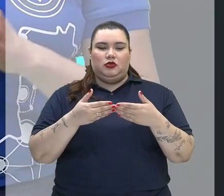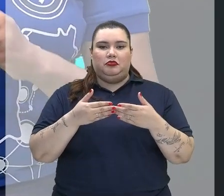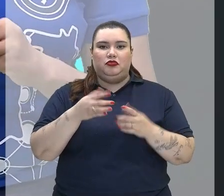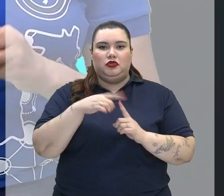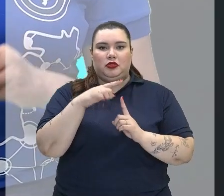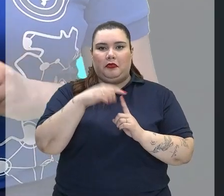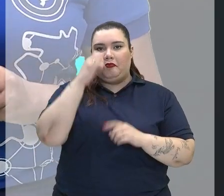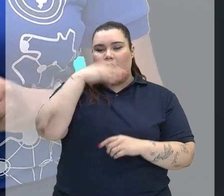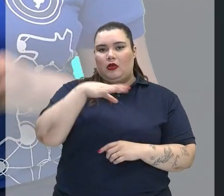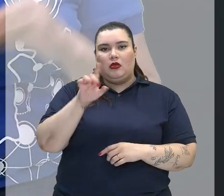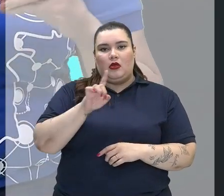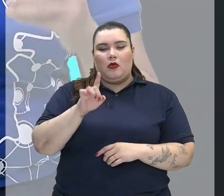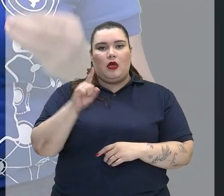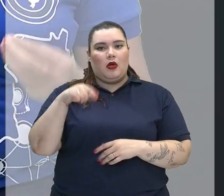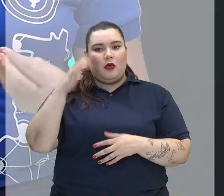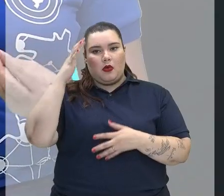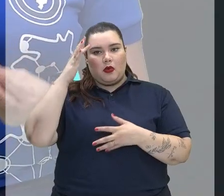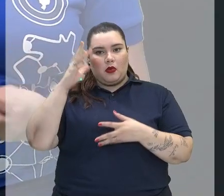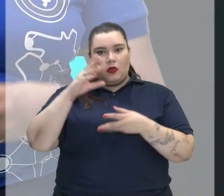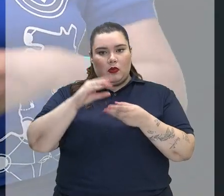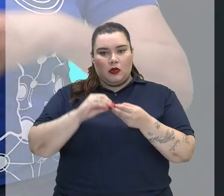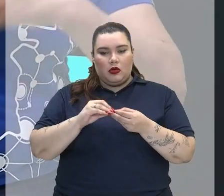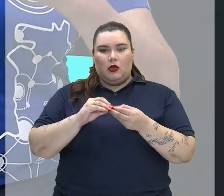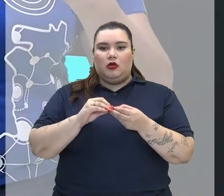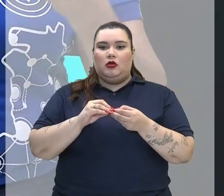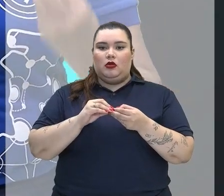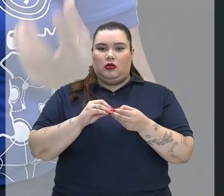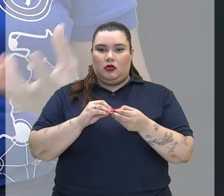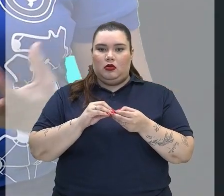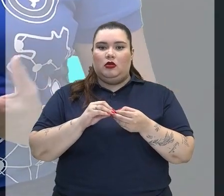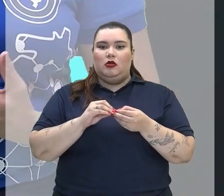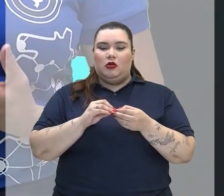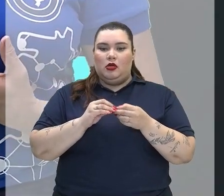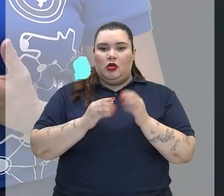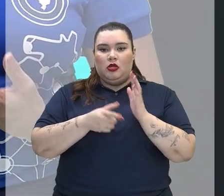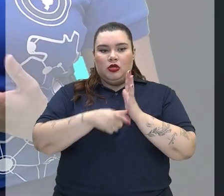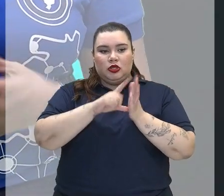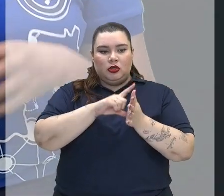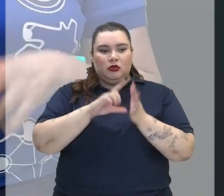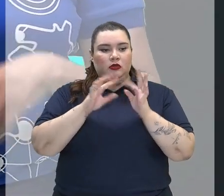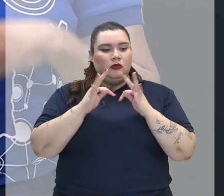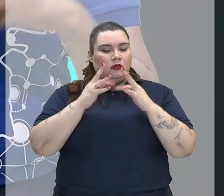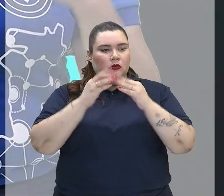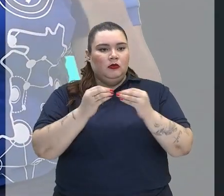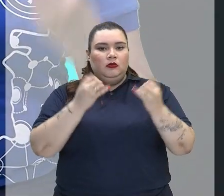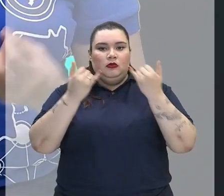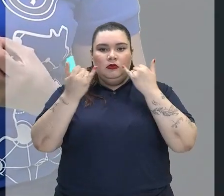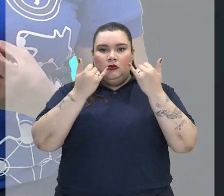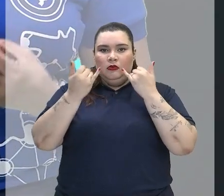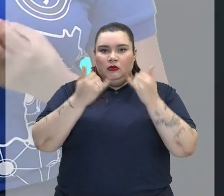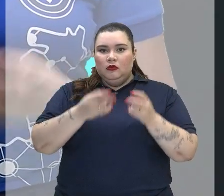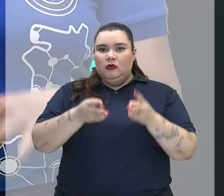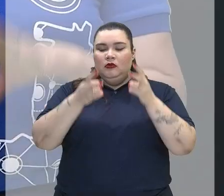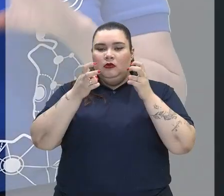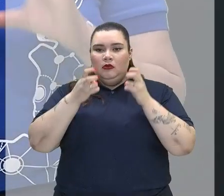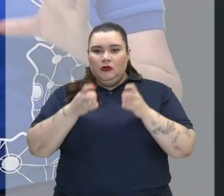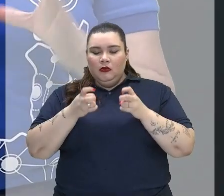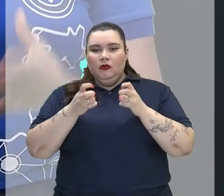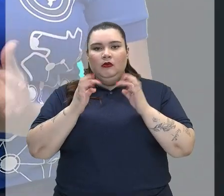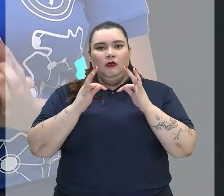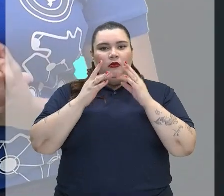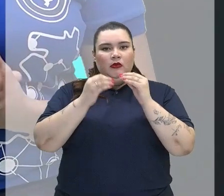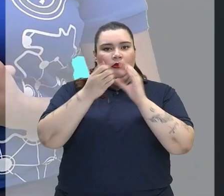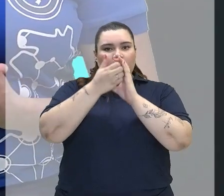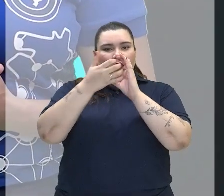jeito, né? A interpretação diante de todas as informações, de todos os elementos